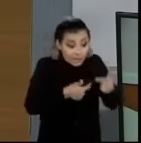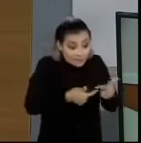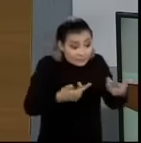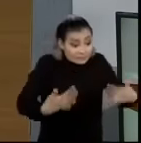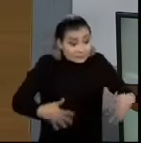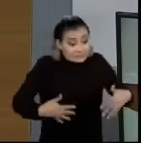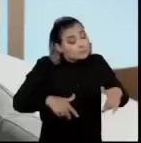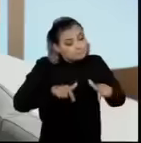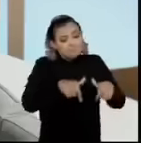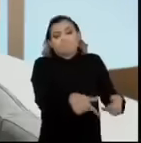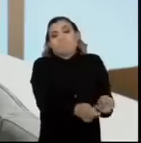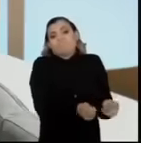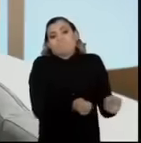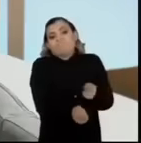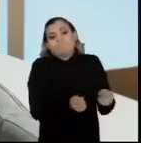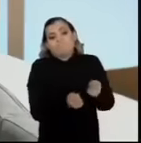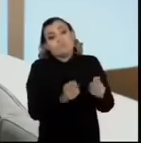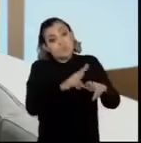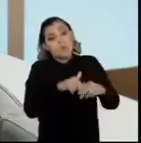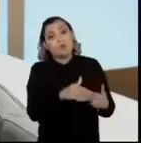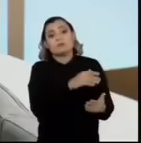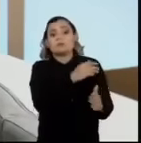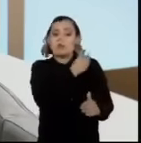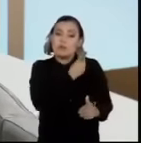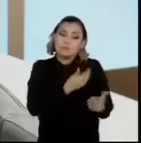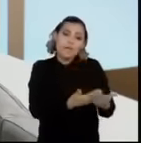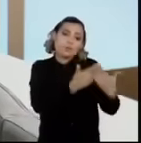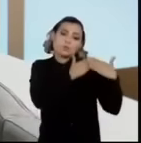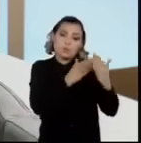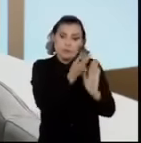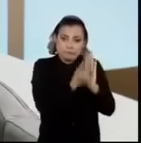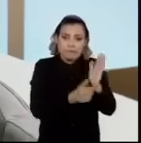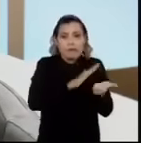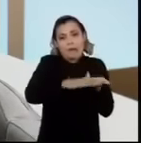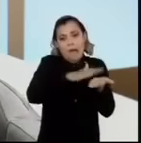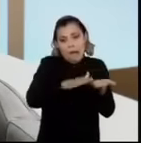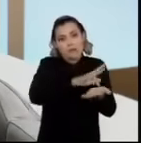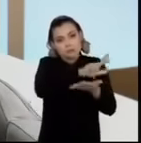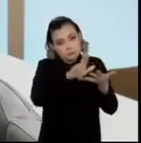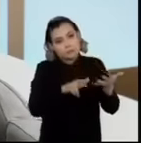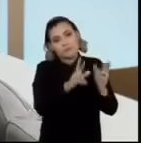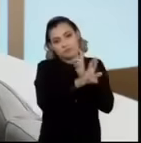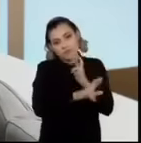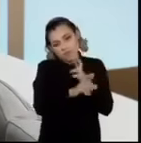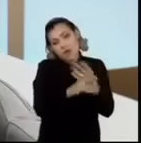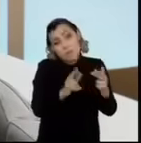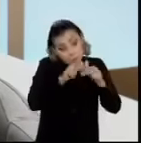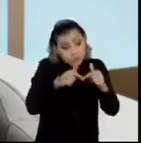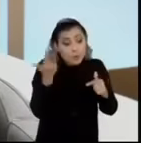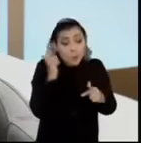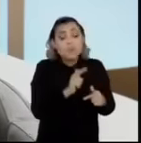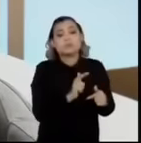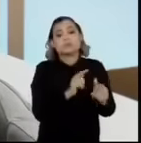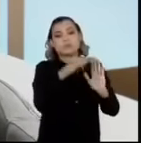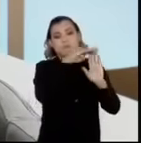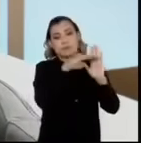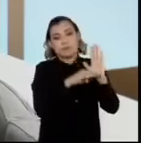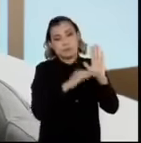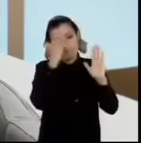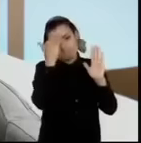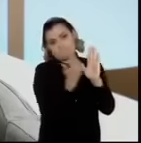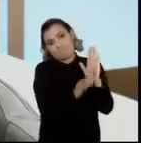teve que fazer um ajuste, até pela lei de responsabilidade fiscal, teto de gastos, enfim, para manter justamente uma agenda de